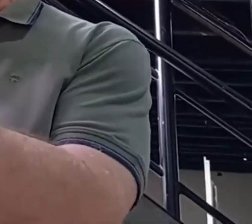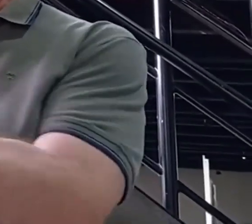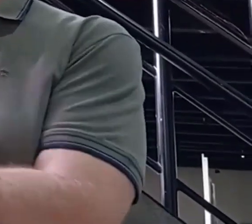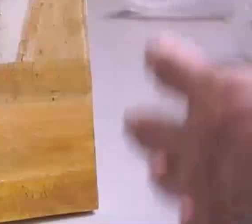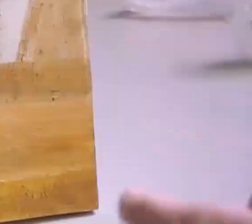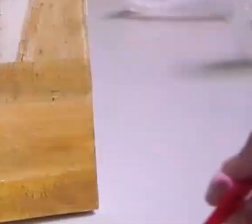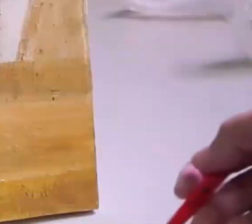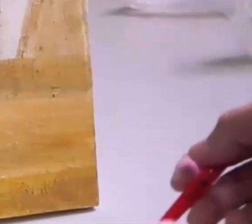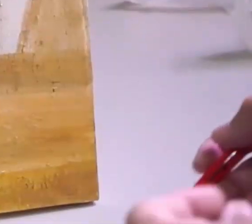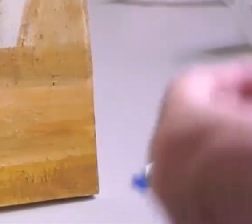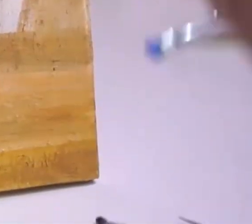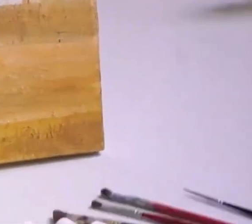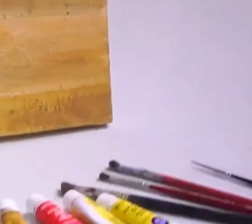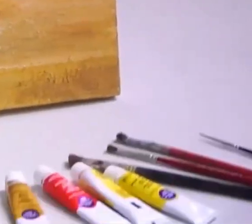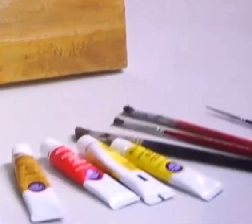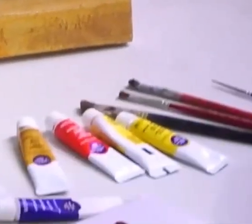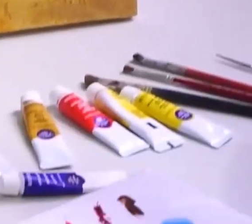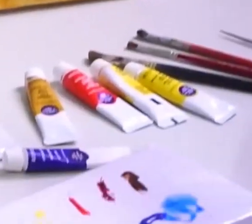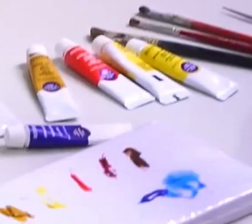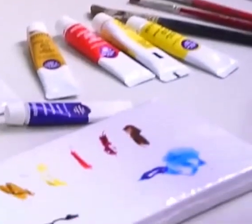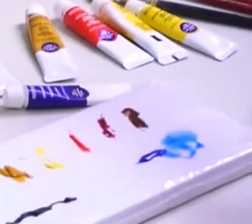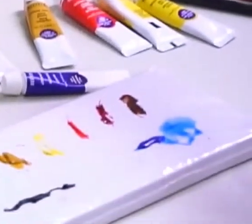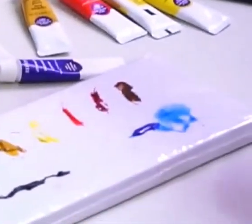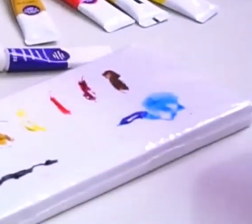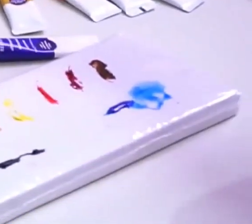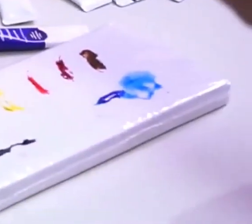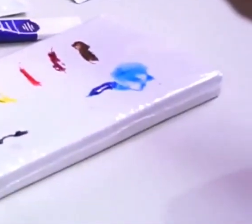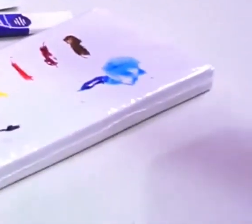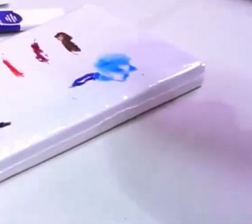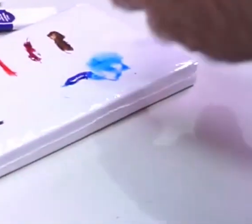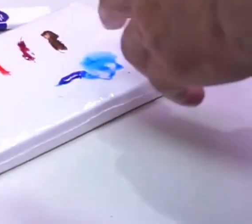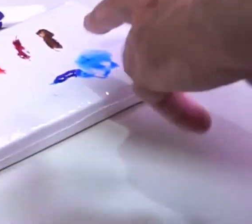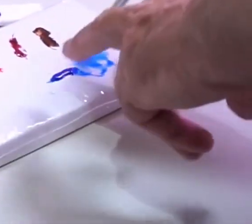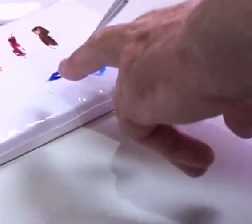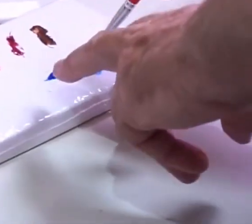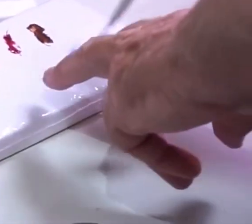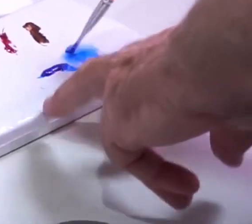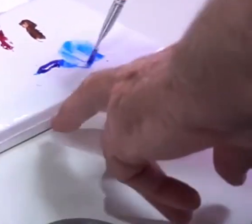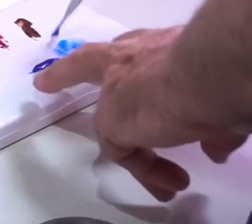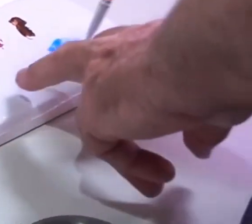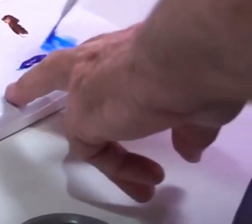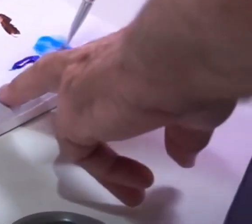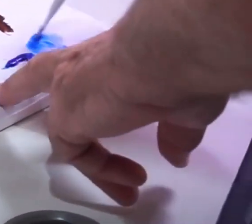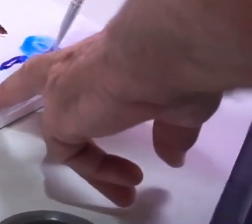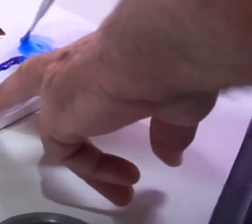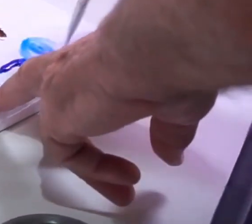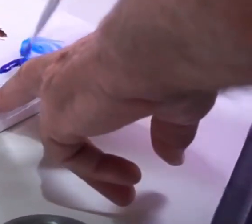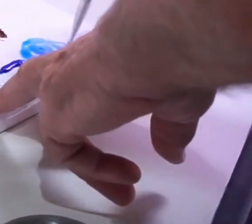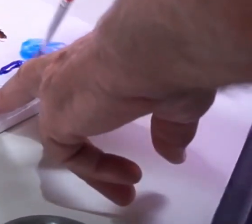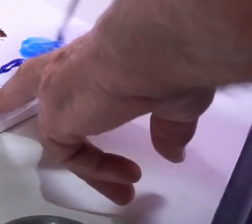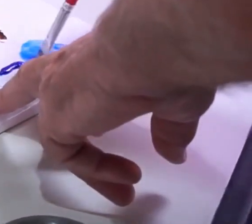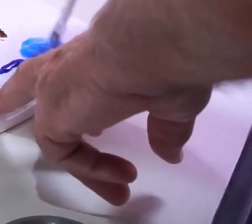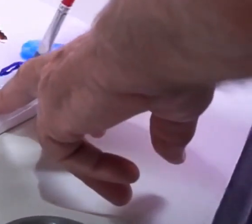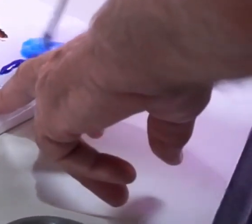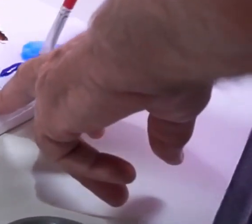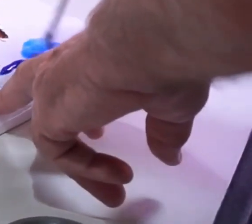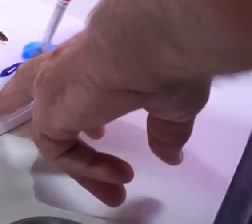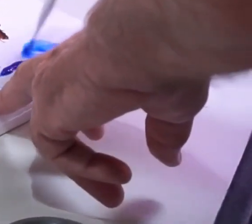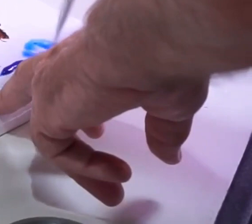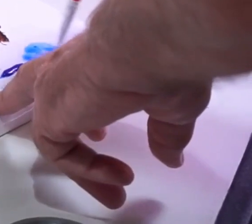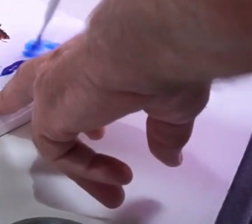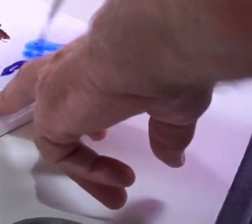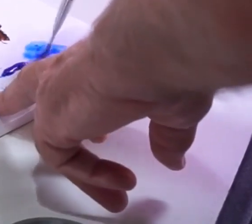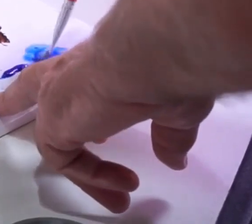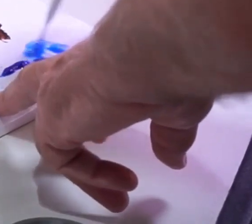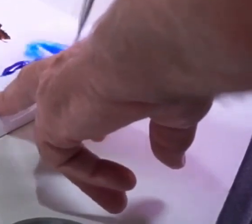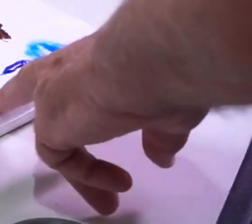a tinta na tela, no objetivo final, entendeu? Porque senão você se engana. Você, por exemplo, aqui você está pensando